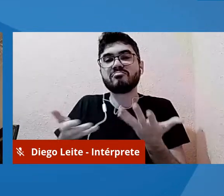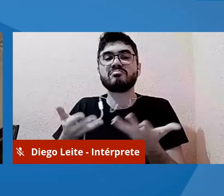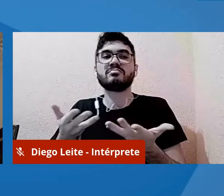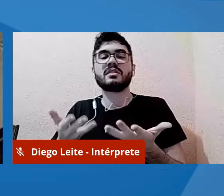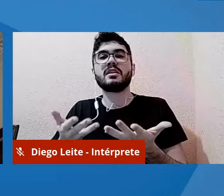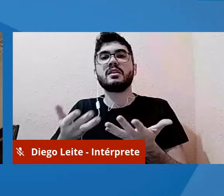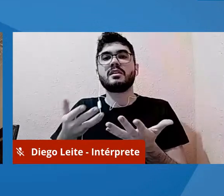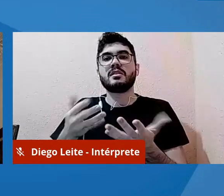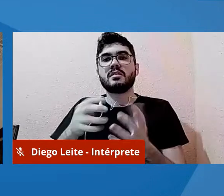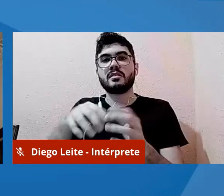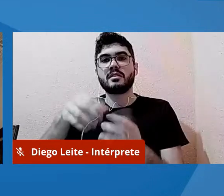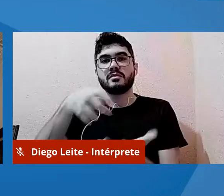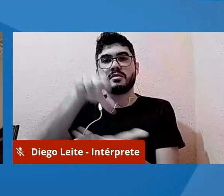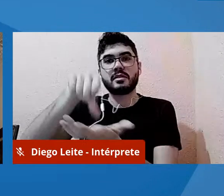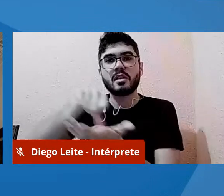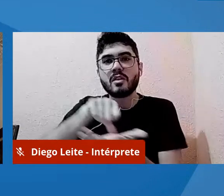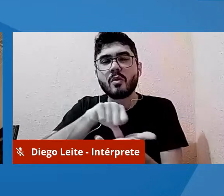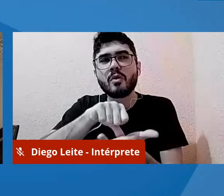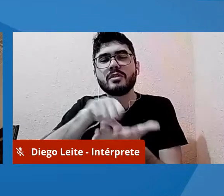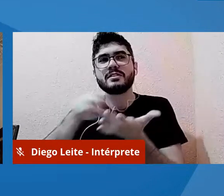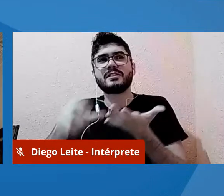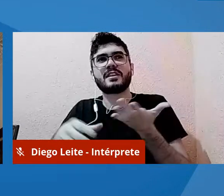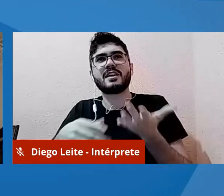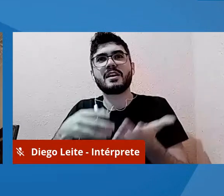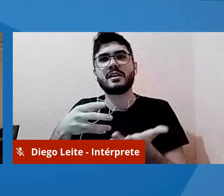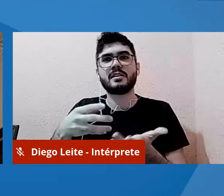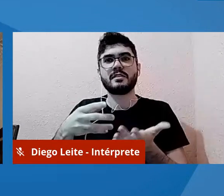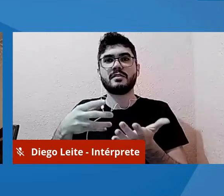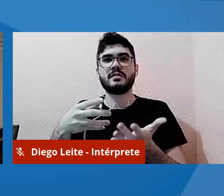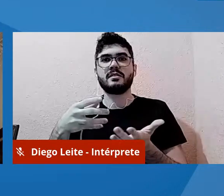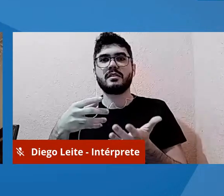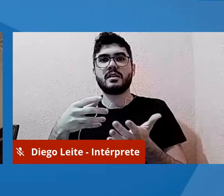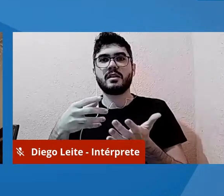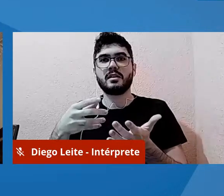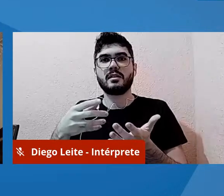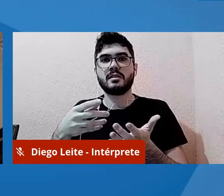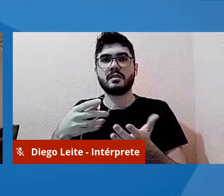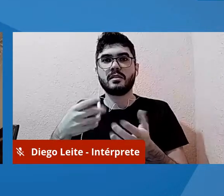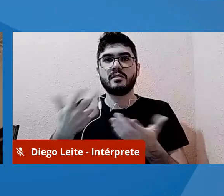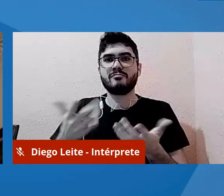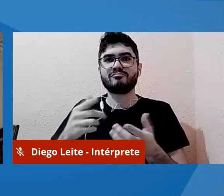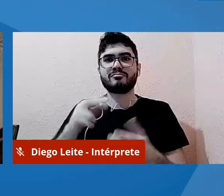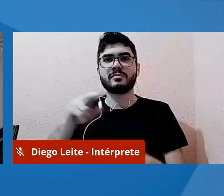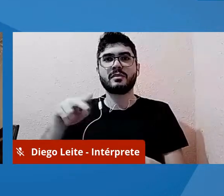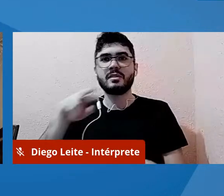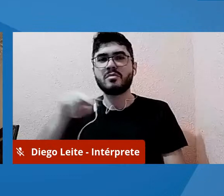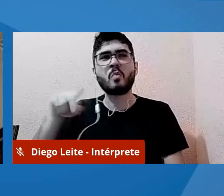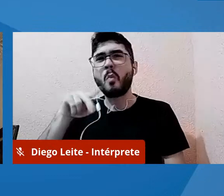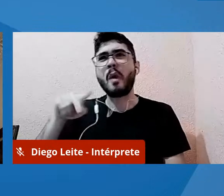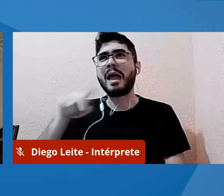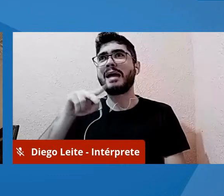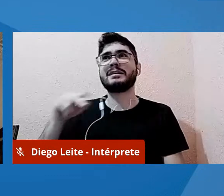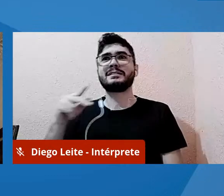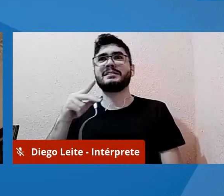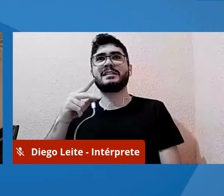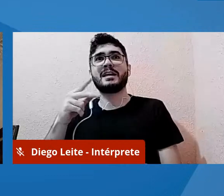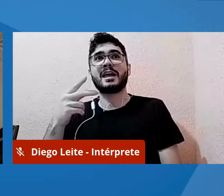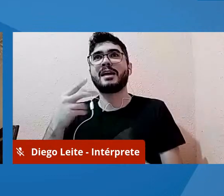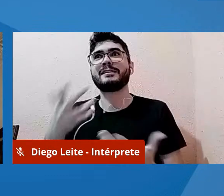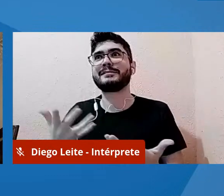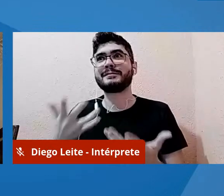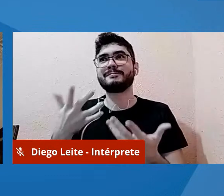grandes adoradores desses governos neofascistas. Né? Eles preferem um governo reacionário normal.